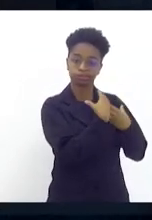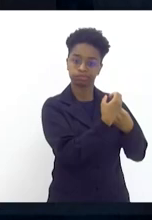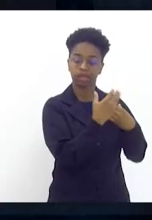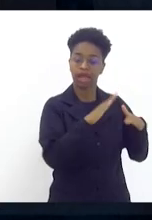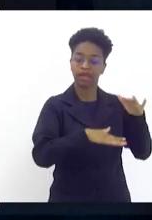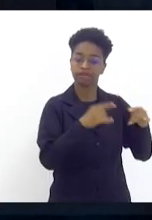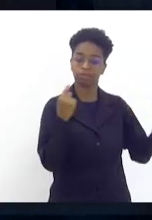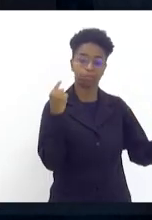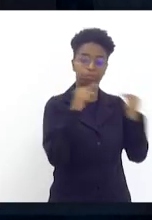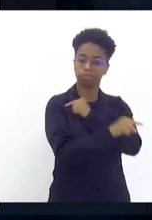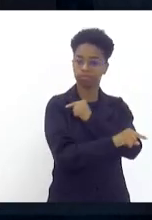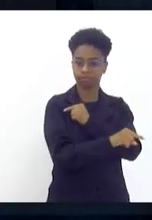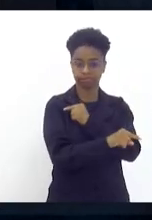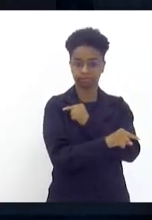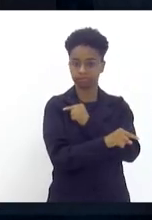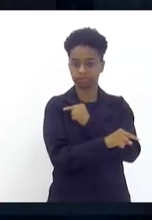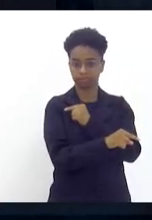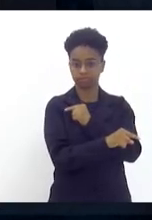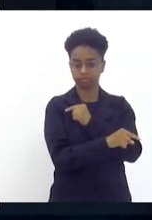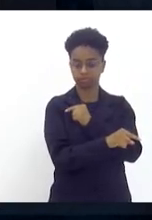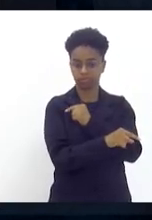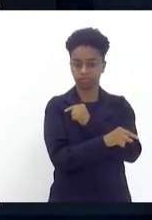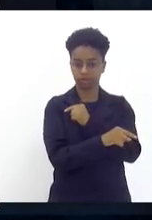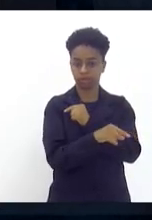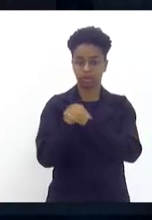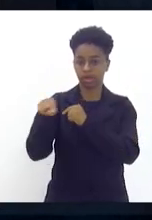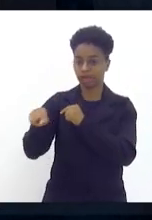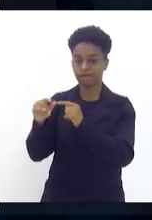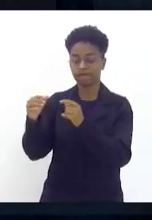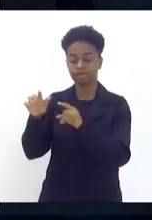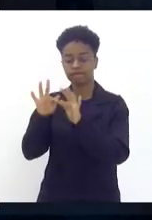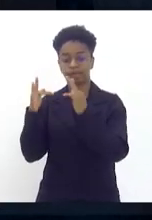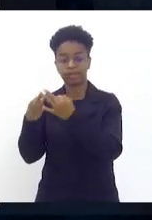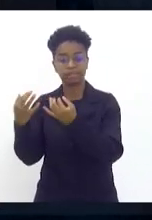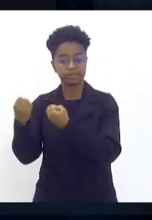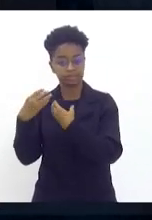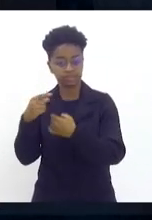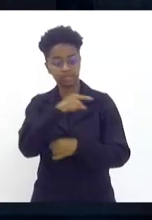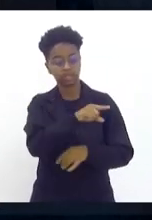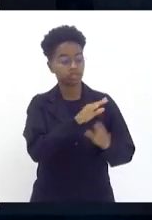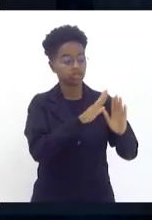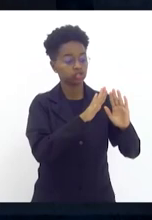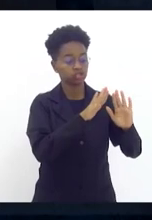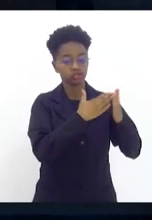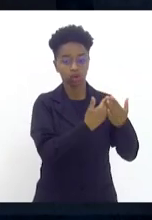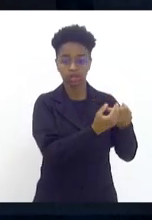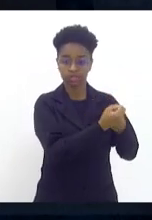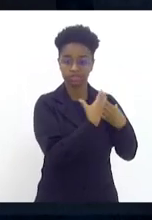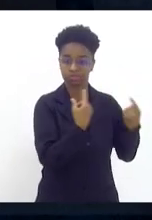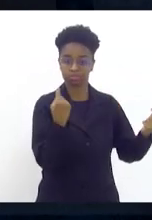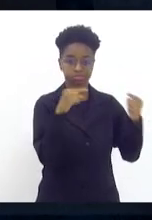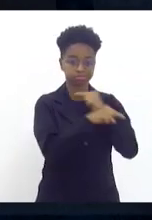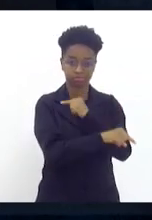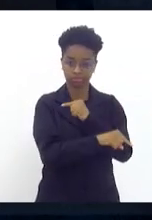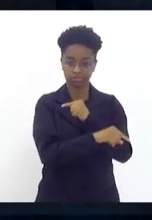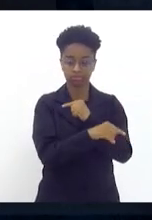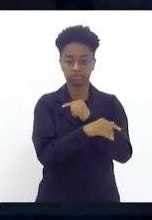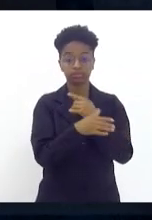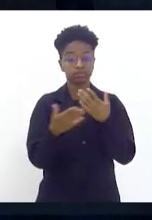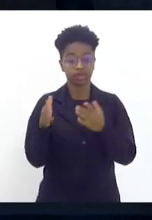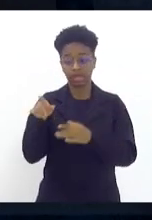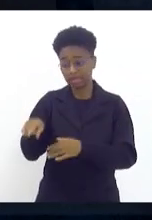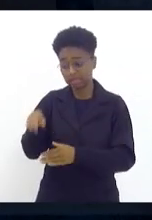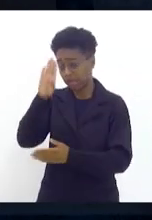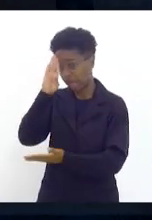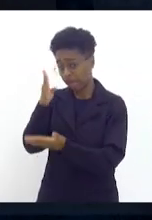vezes, contrário a tudo aquilo que a família ensina, tudo aquilo que a família preza e acredita,